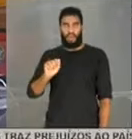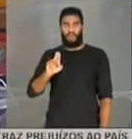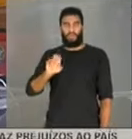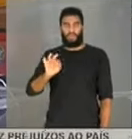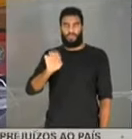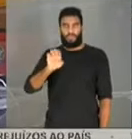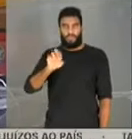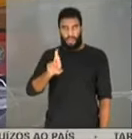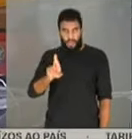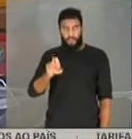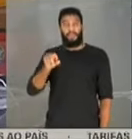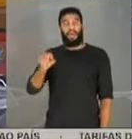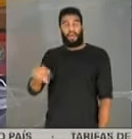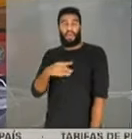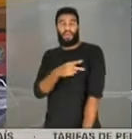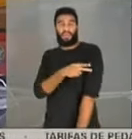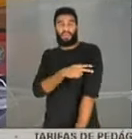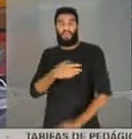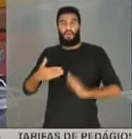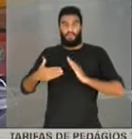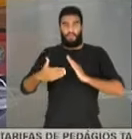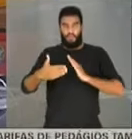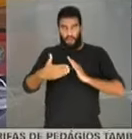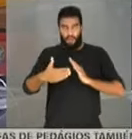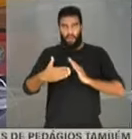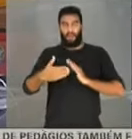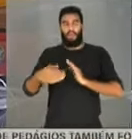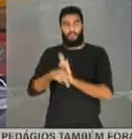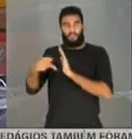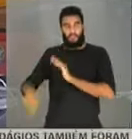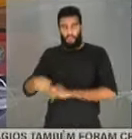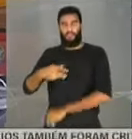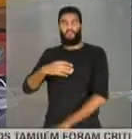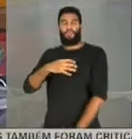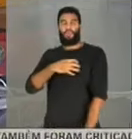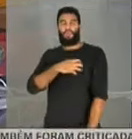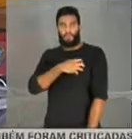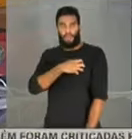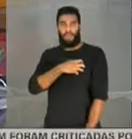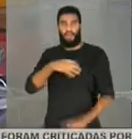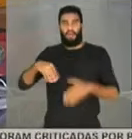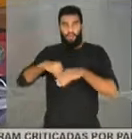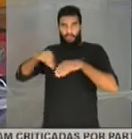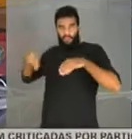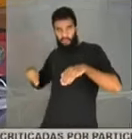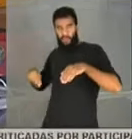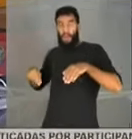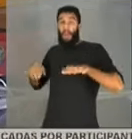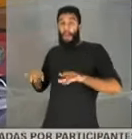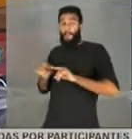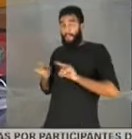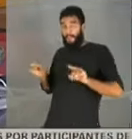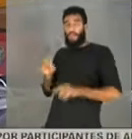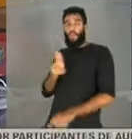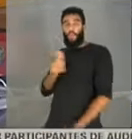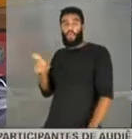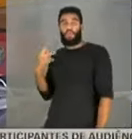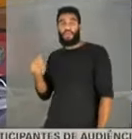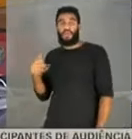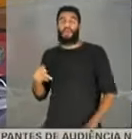deixou a chefia da Casa Civil do governo da Bahia após ter sido citado pela dona